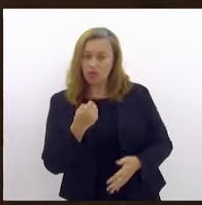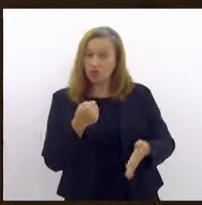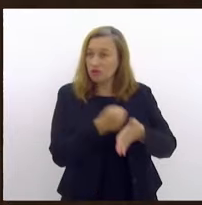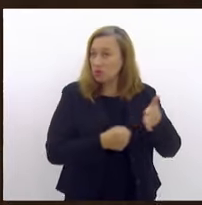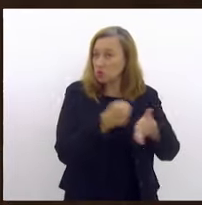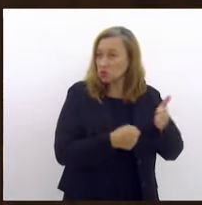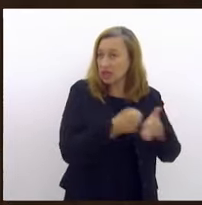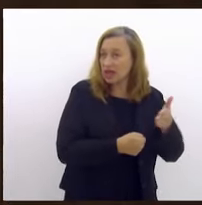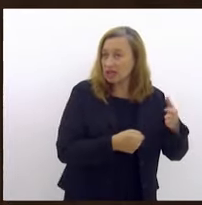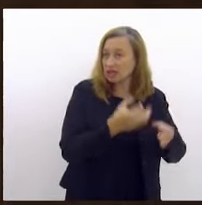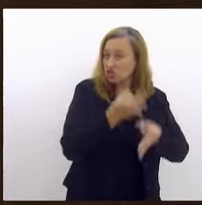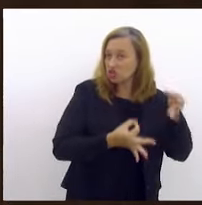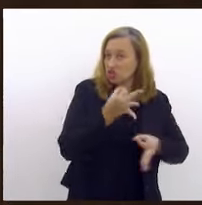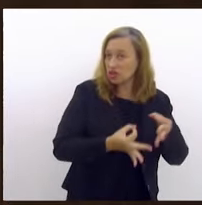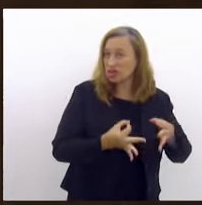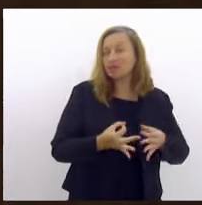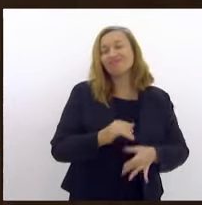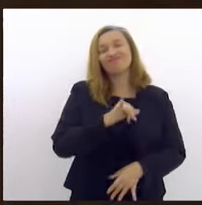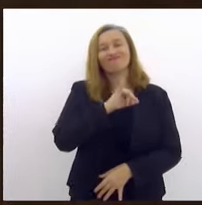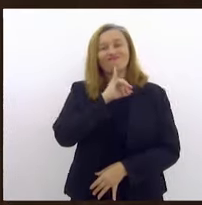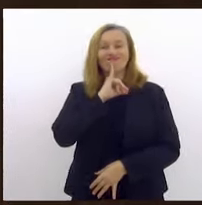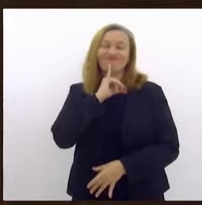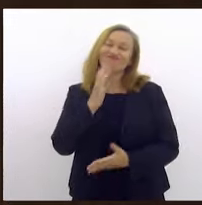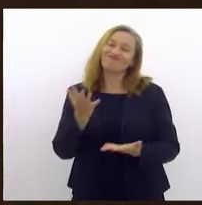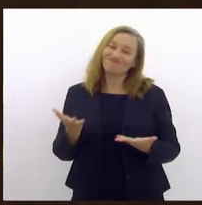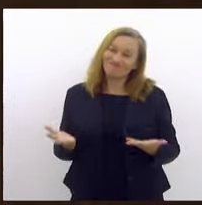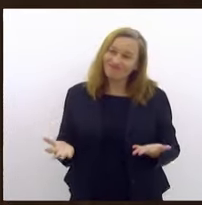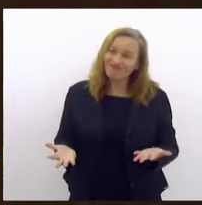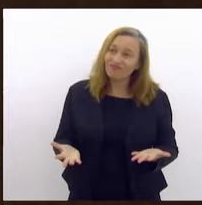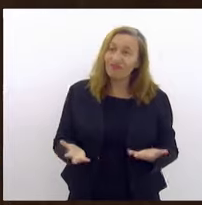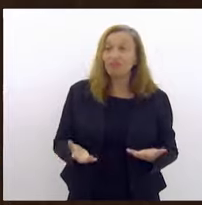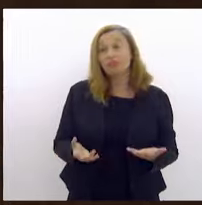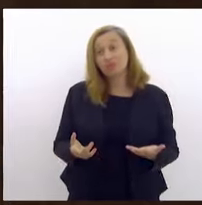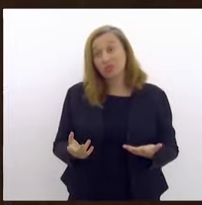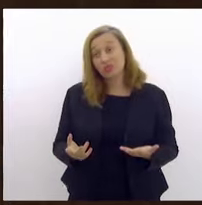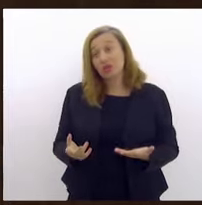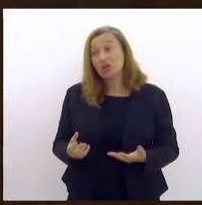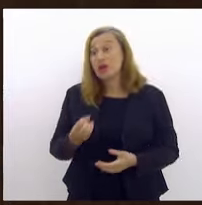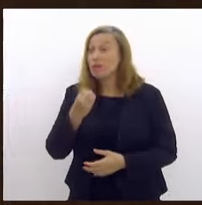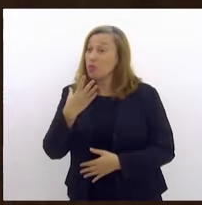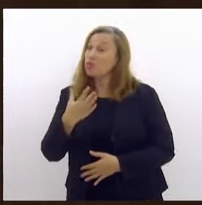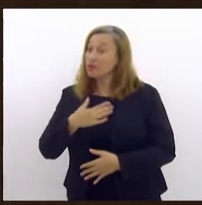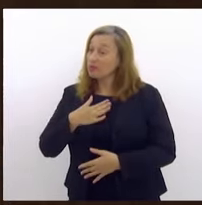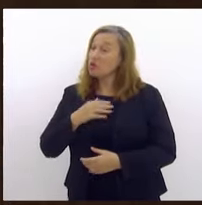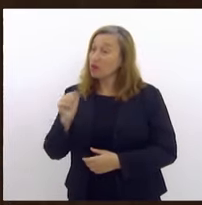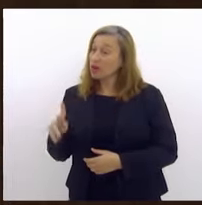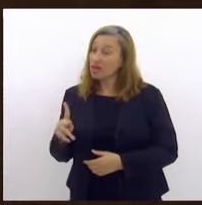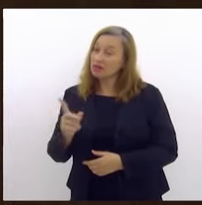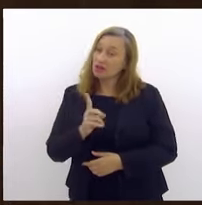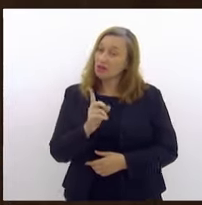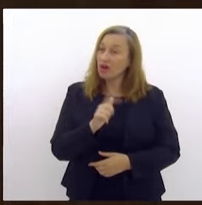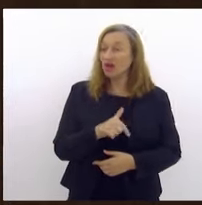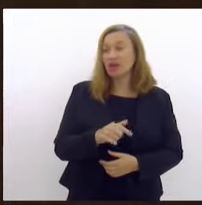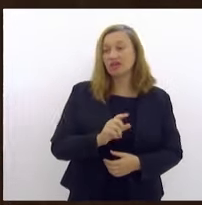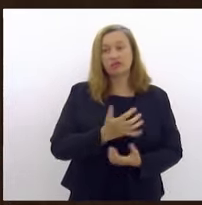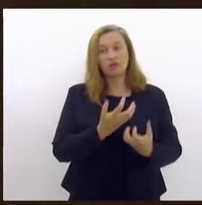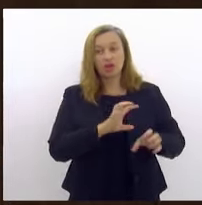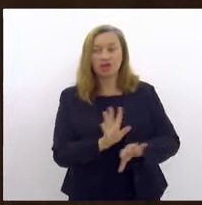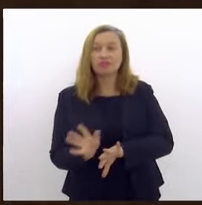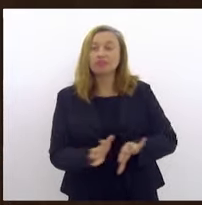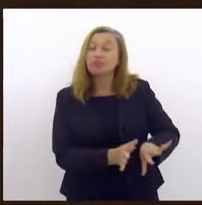vamos judicializar. Infelizmente, é assim. Né? Dois pesos, duas medidas. Mas, presidente,